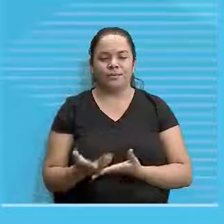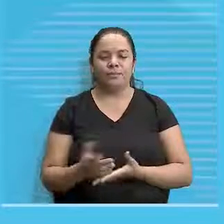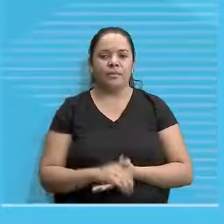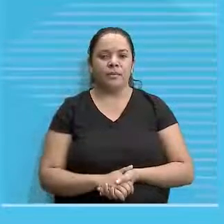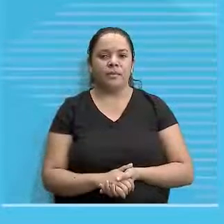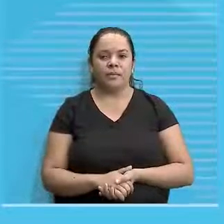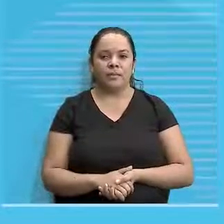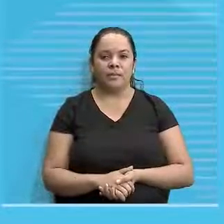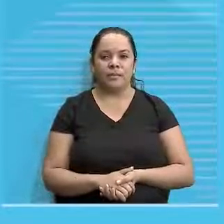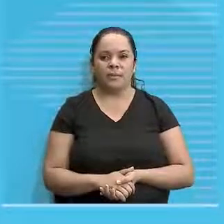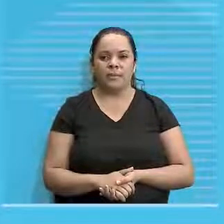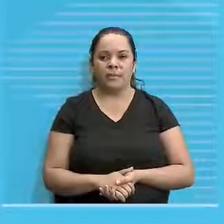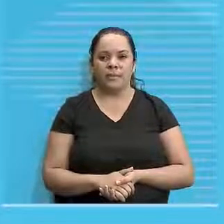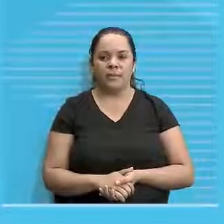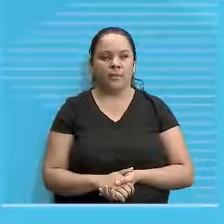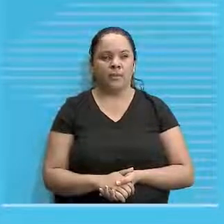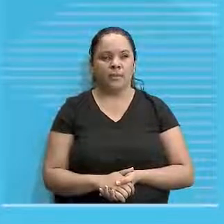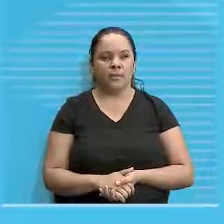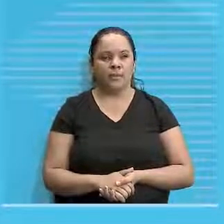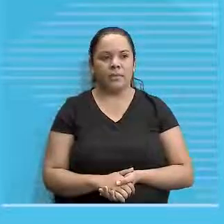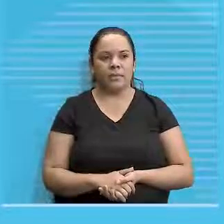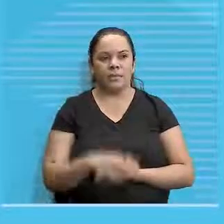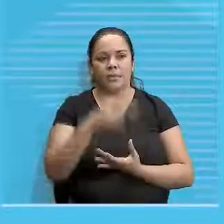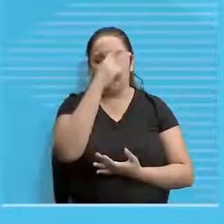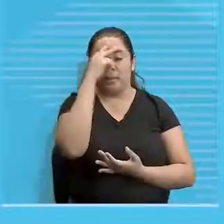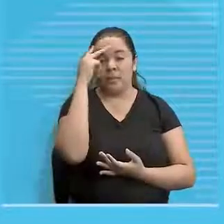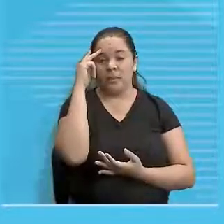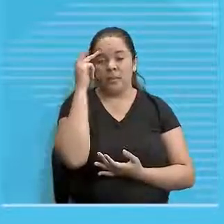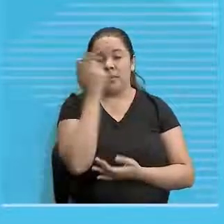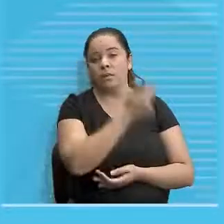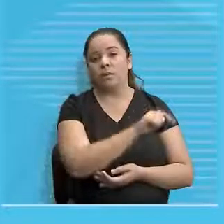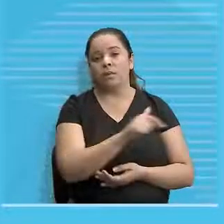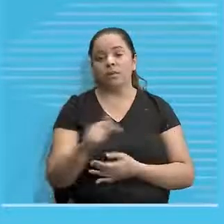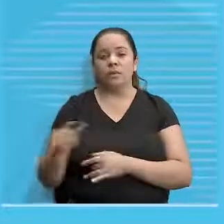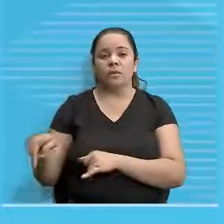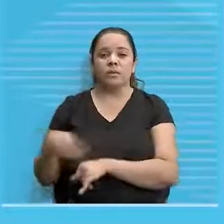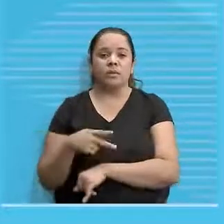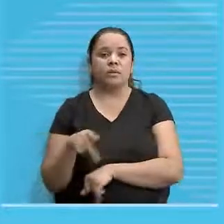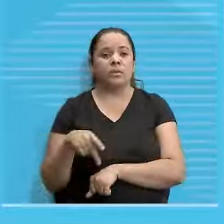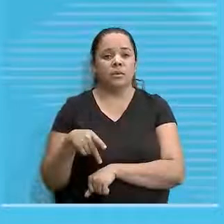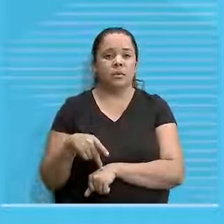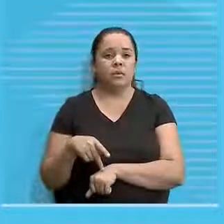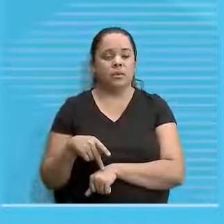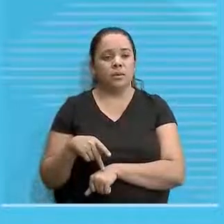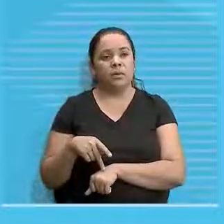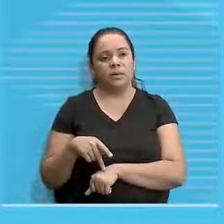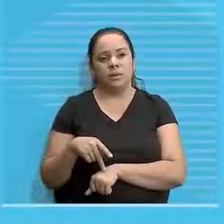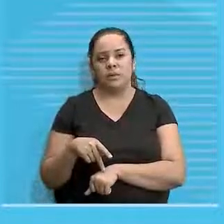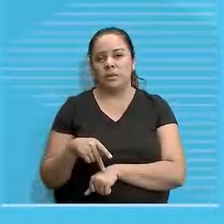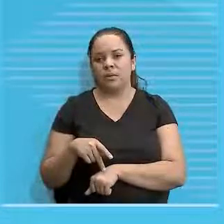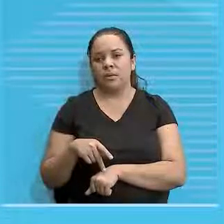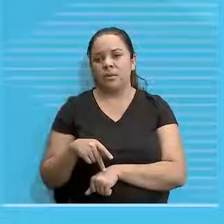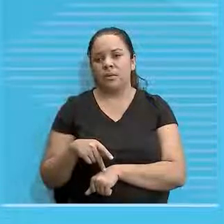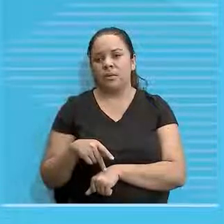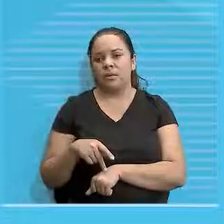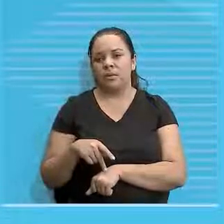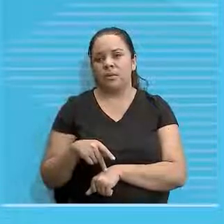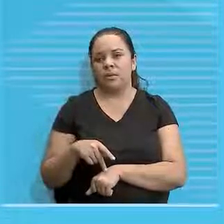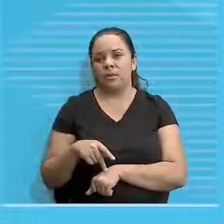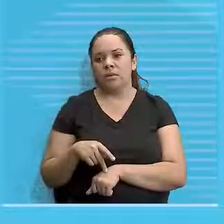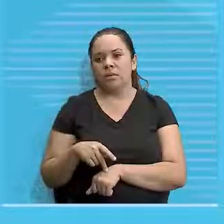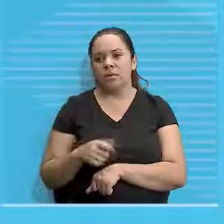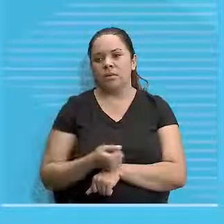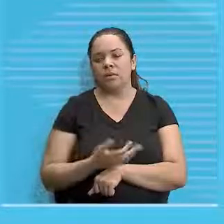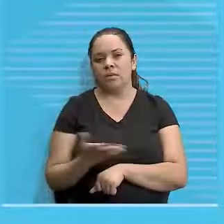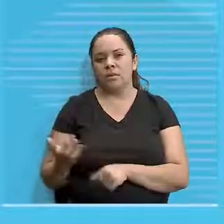música, algo no Brasil, alguma comida brasileira. Ou então tem alguns vídeos no YouTube que a galera